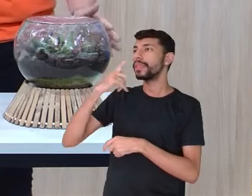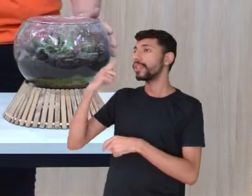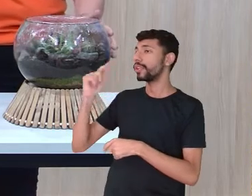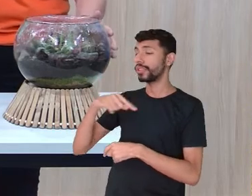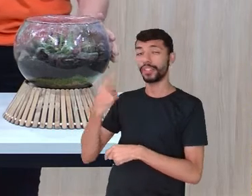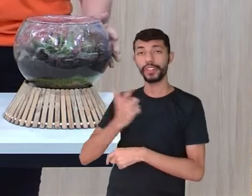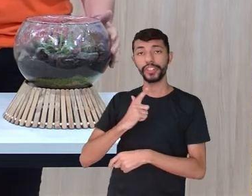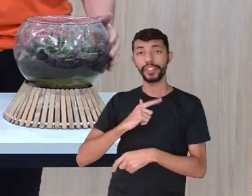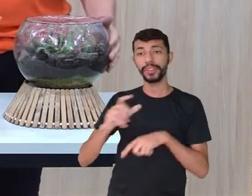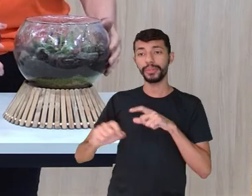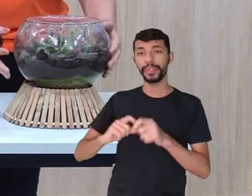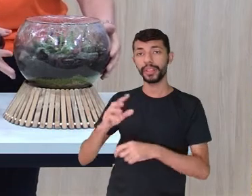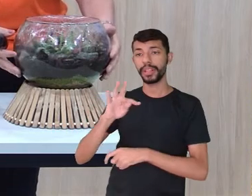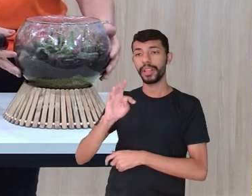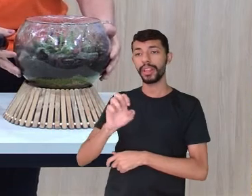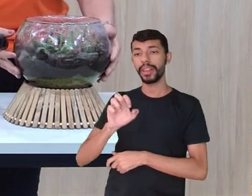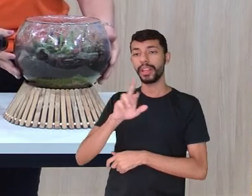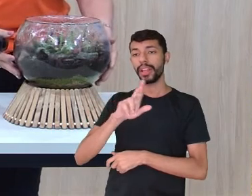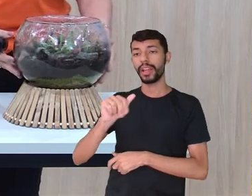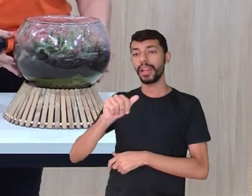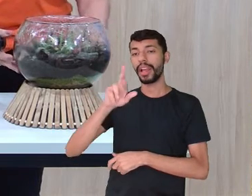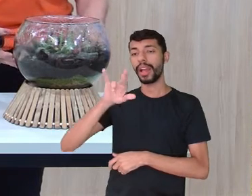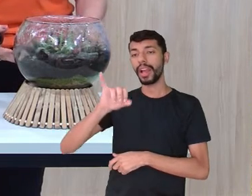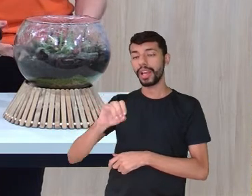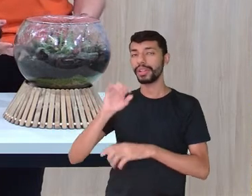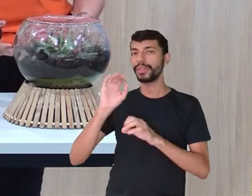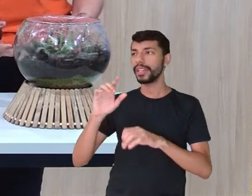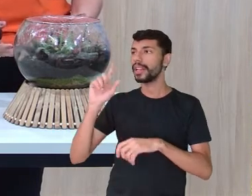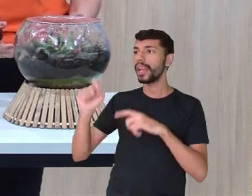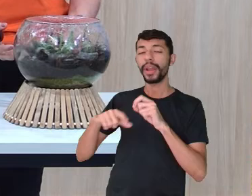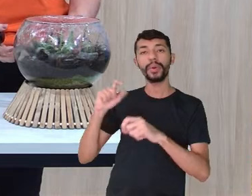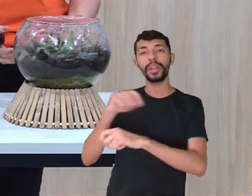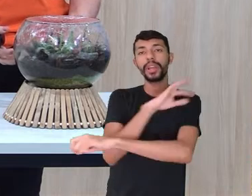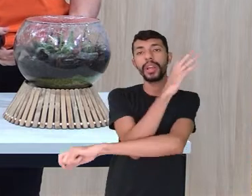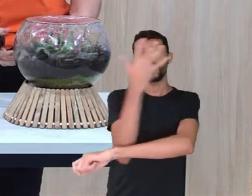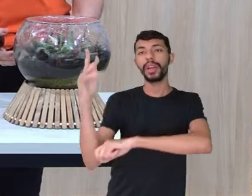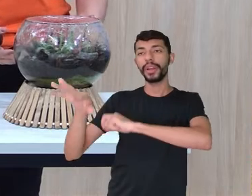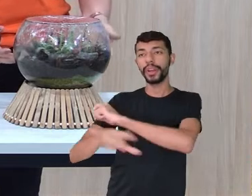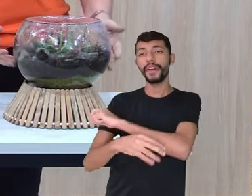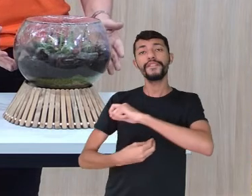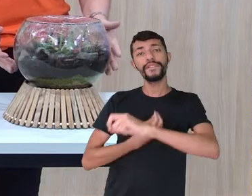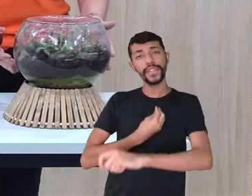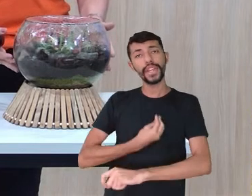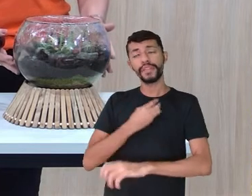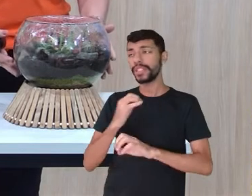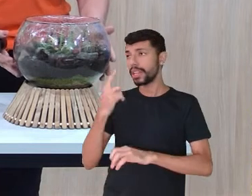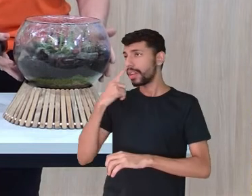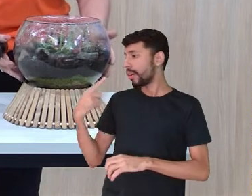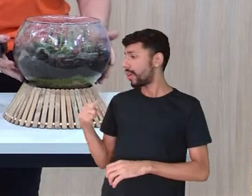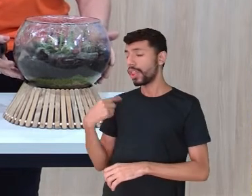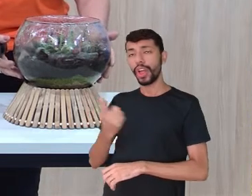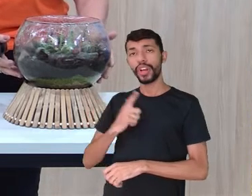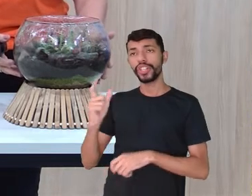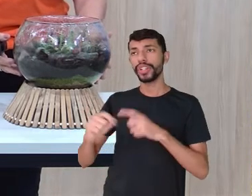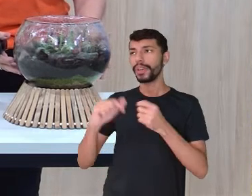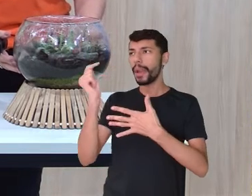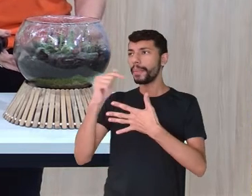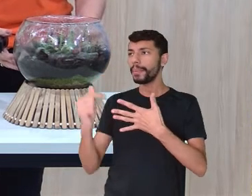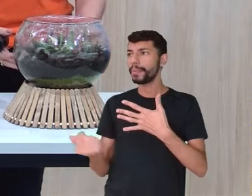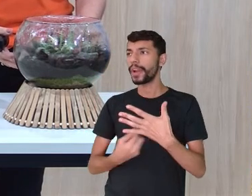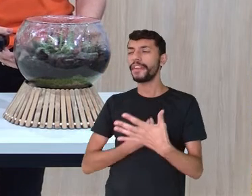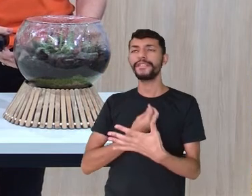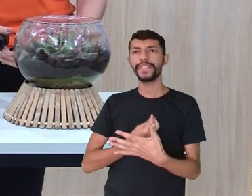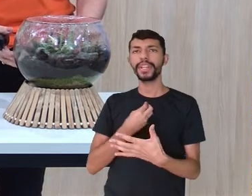ver aqui, nós temos um terrário. Um terrário é um ecossistema vivo aqui. nós temos aqui vários fatores aqui que